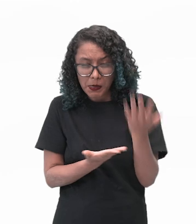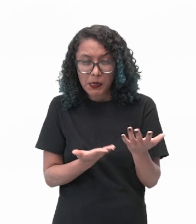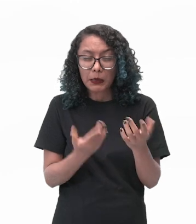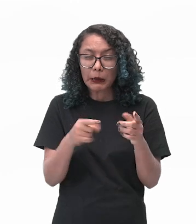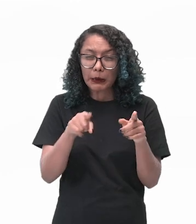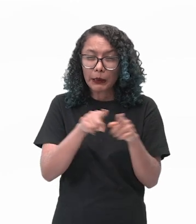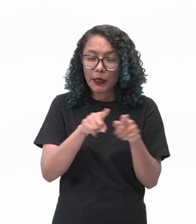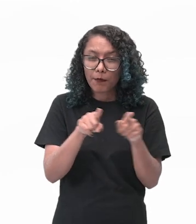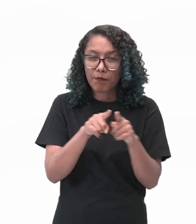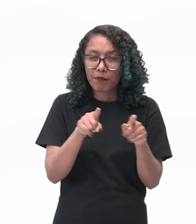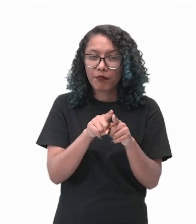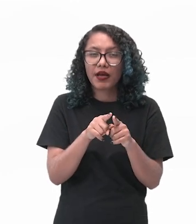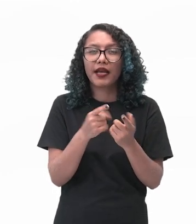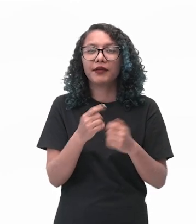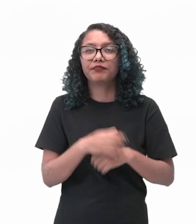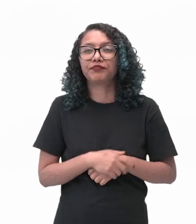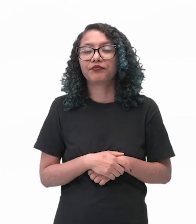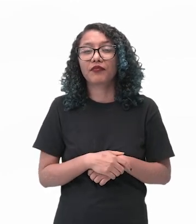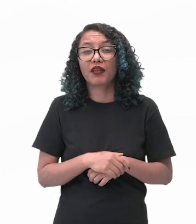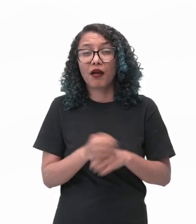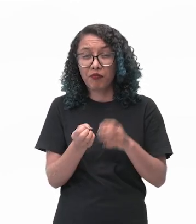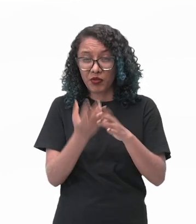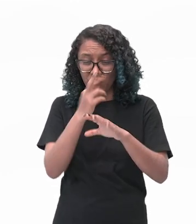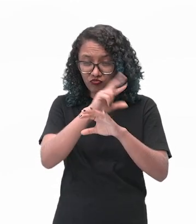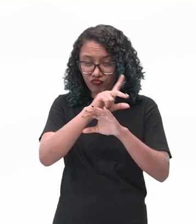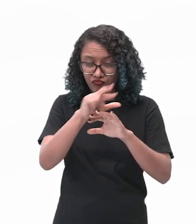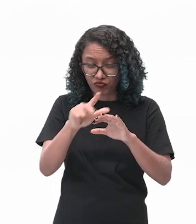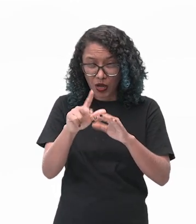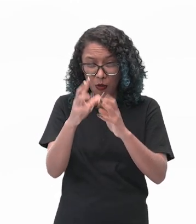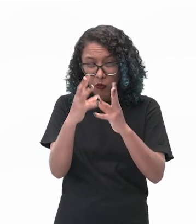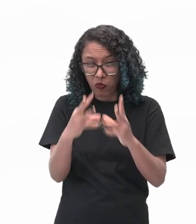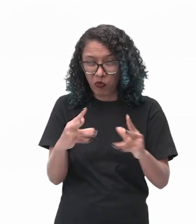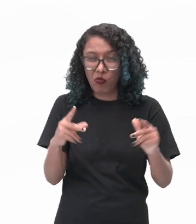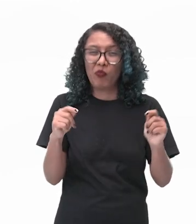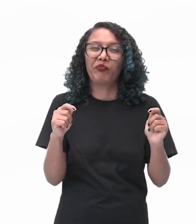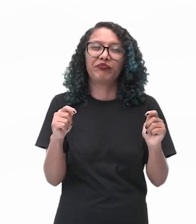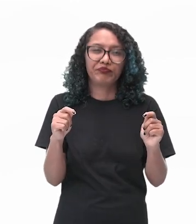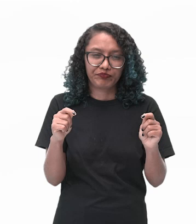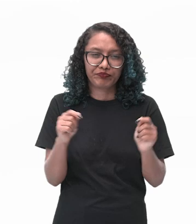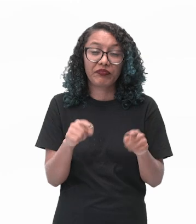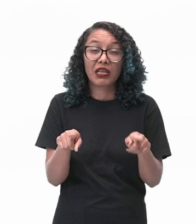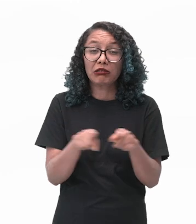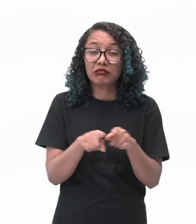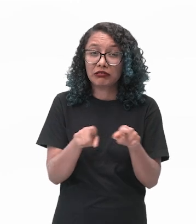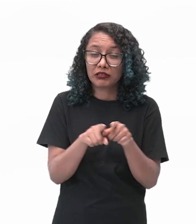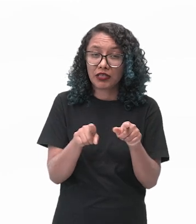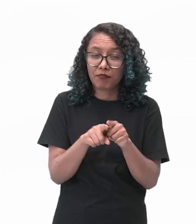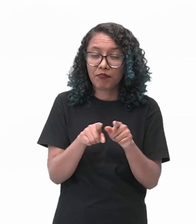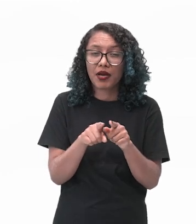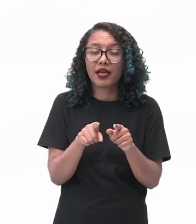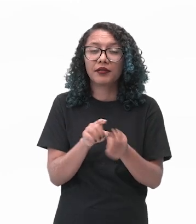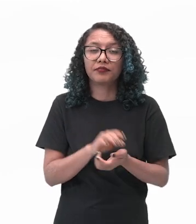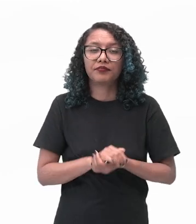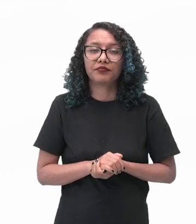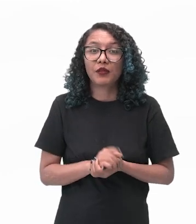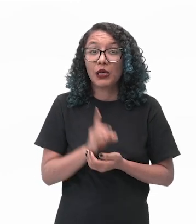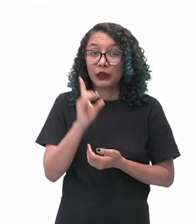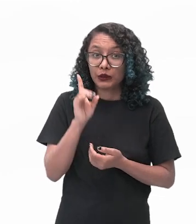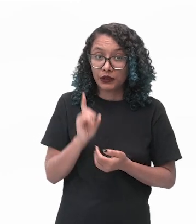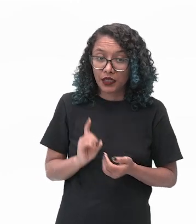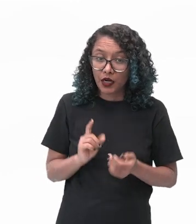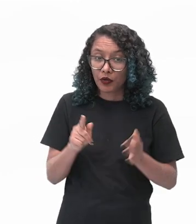toda essa perda da nossa biodiversidade. Está falando também dos direitos das